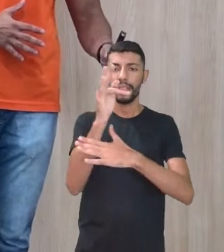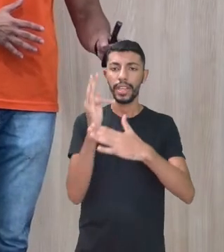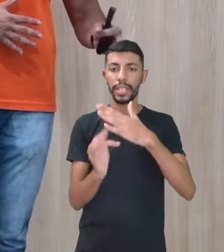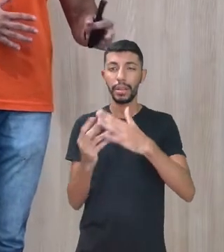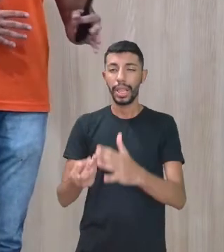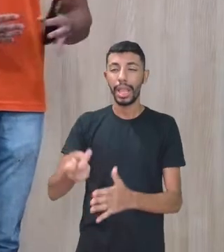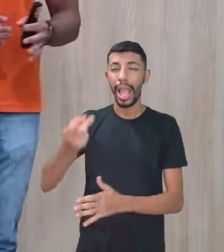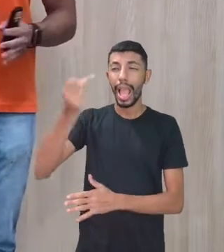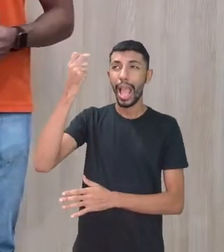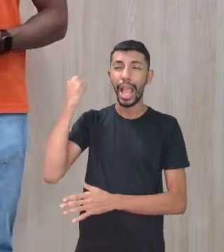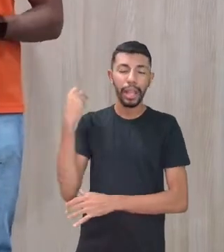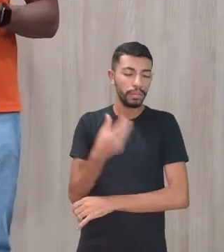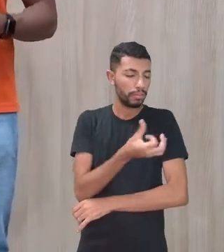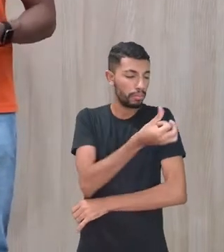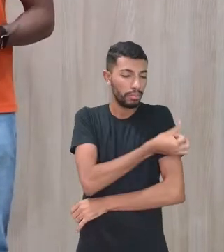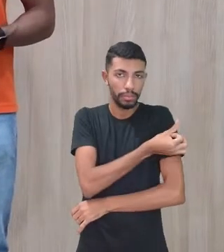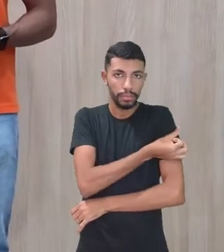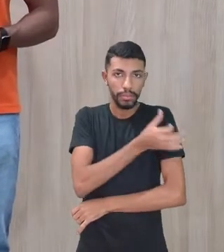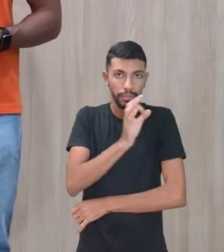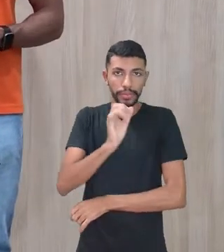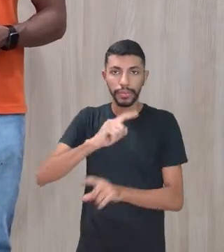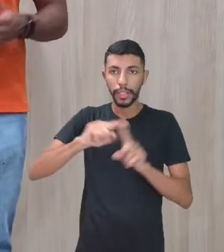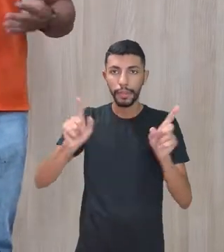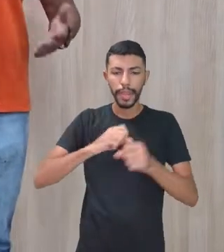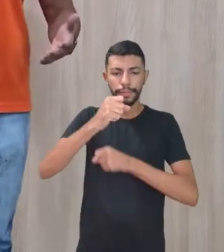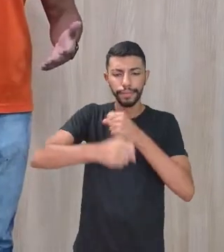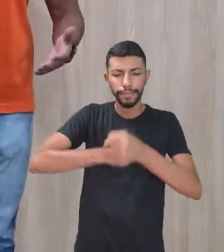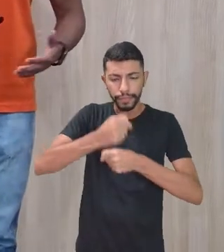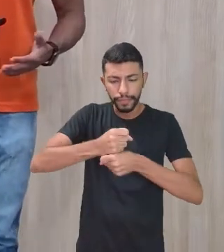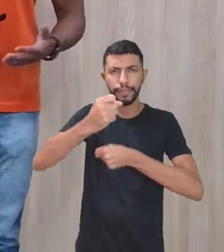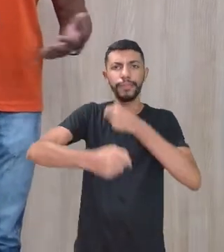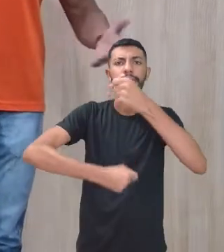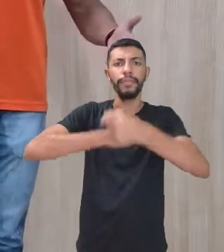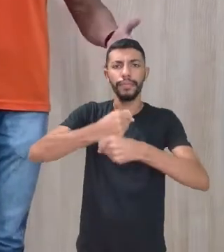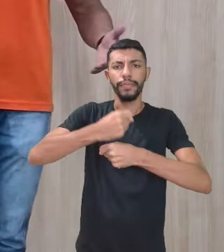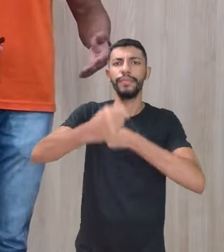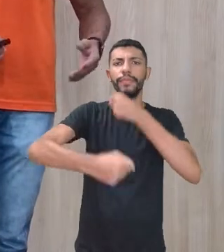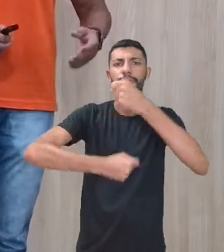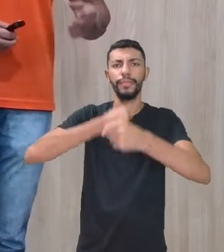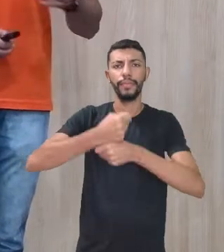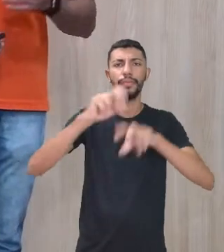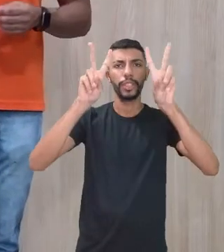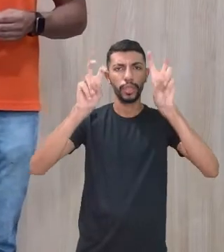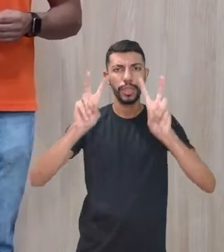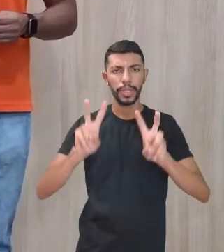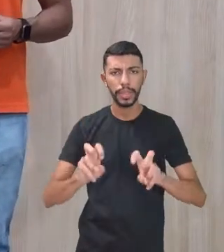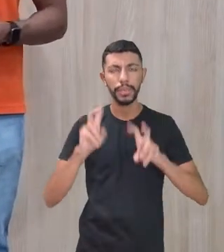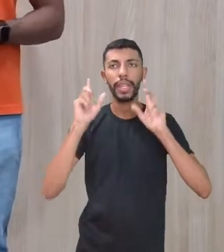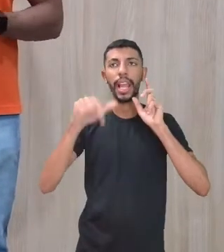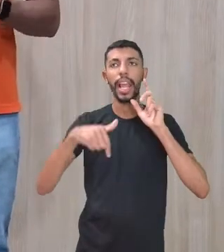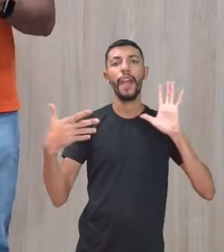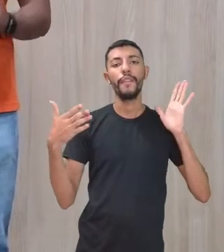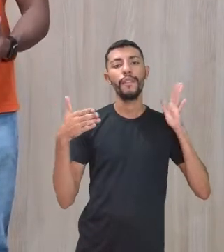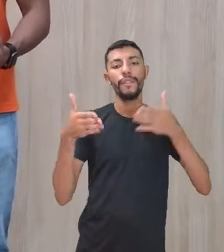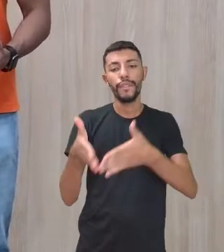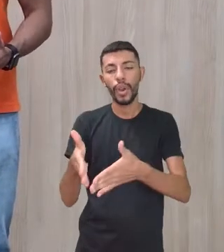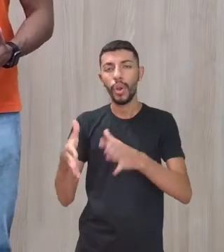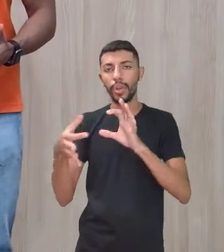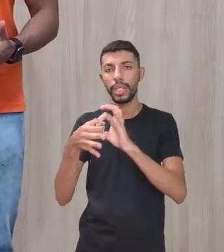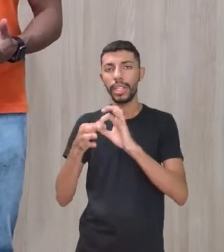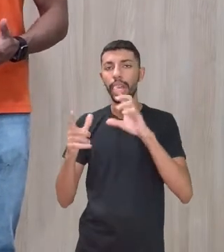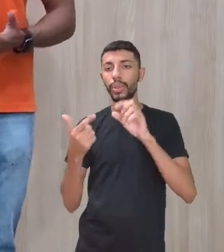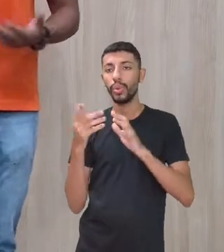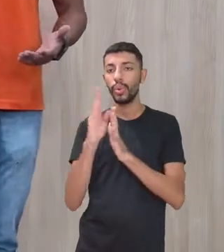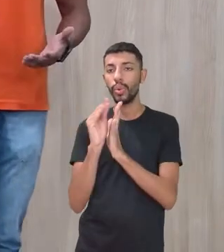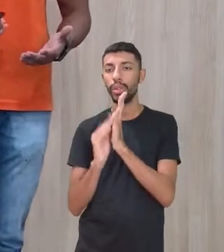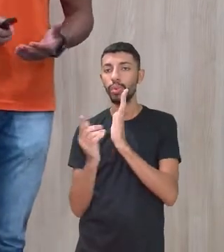né? Mas aí, cada ano que você vivencia essa temática, ela é voltada para um novo